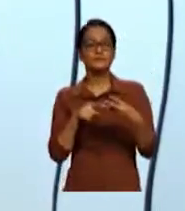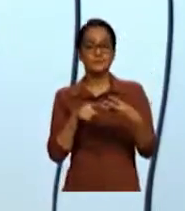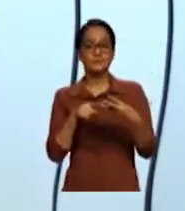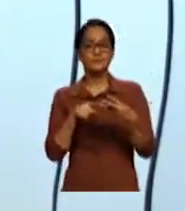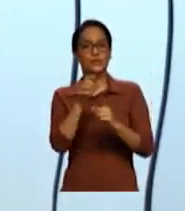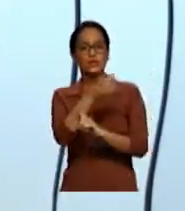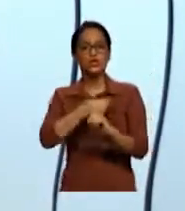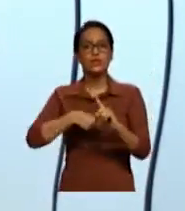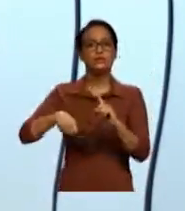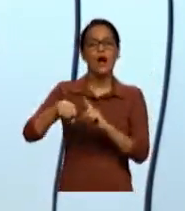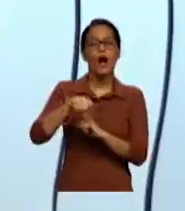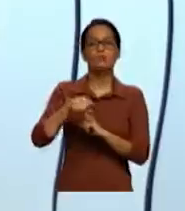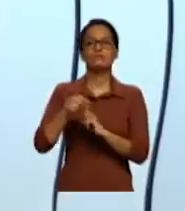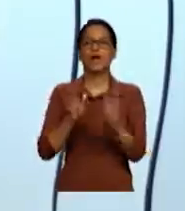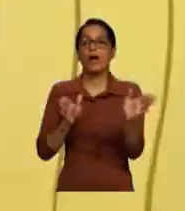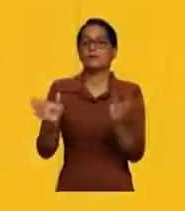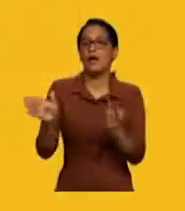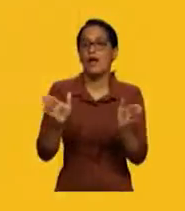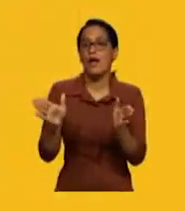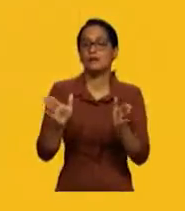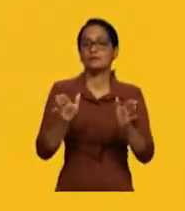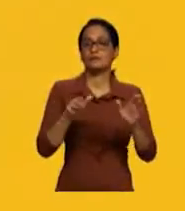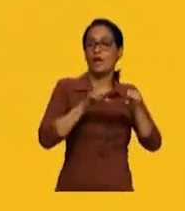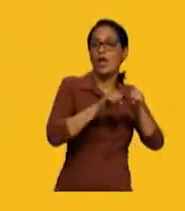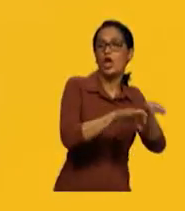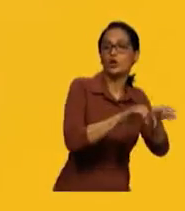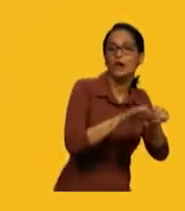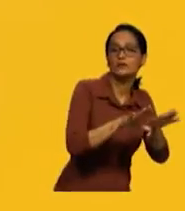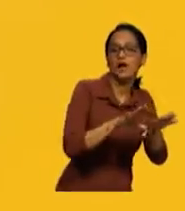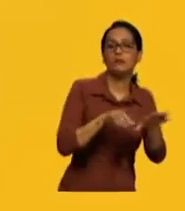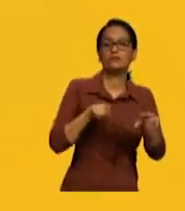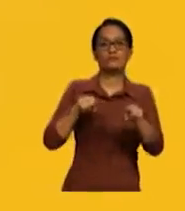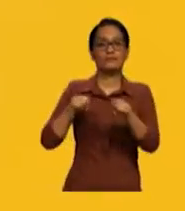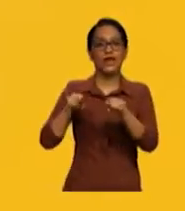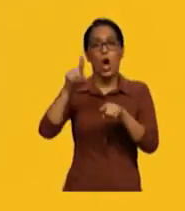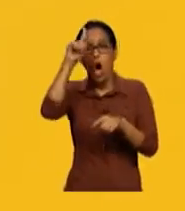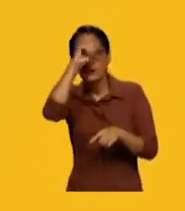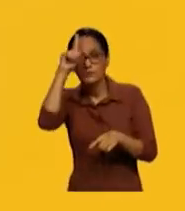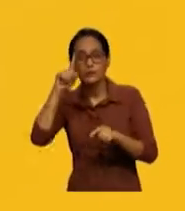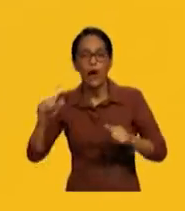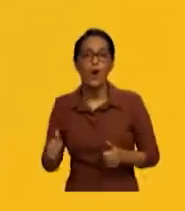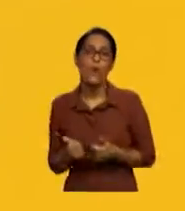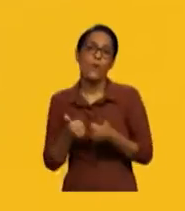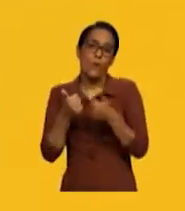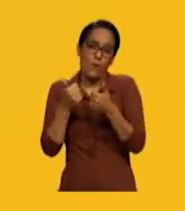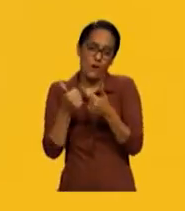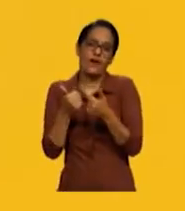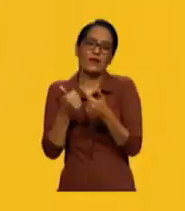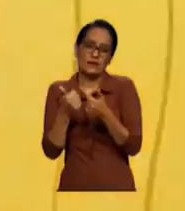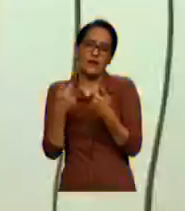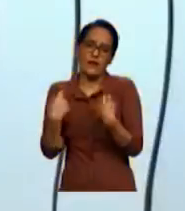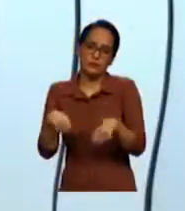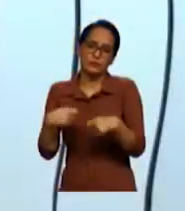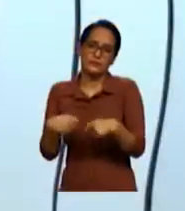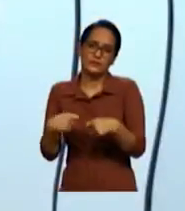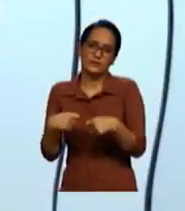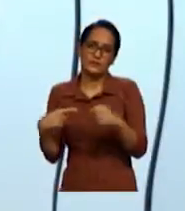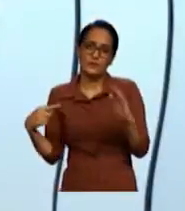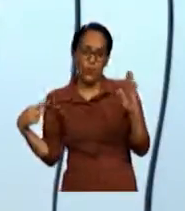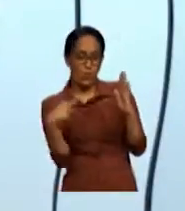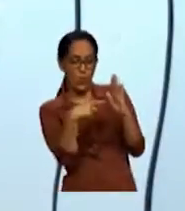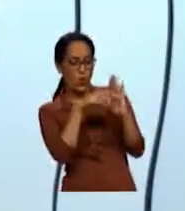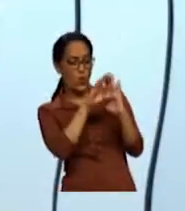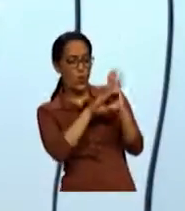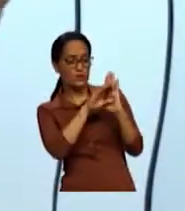que vai ser acesso à educação, serviços de saúde de qualidade. Então, gente, quando a gente vê esse conceito de saúde,